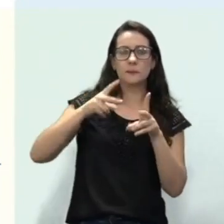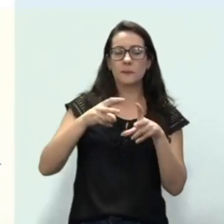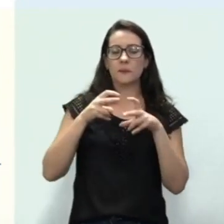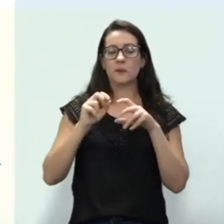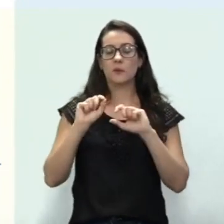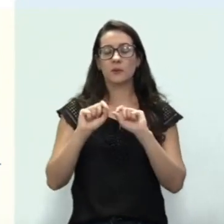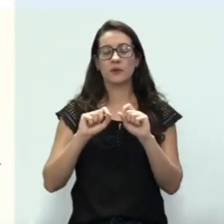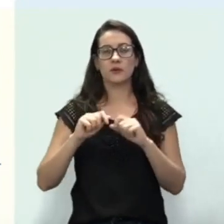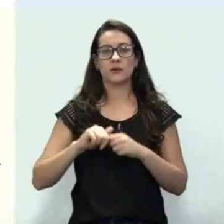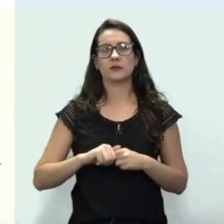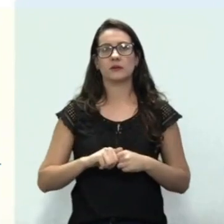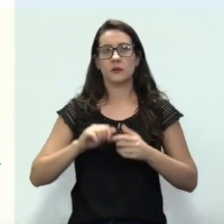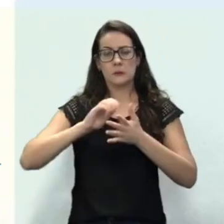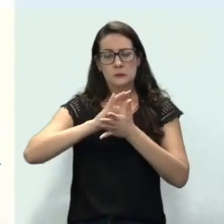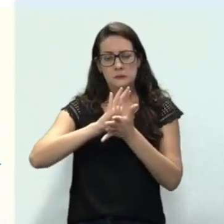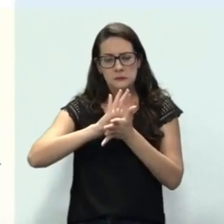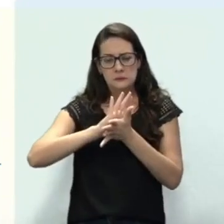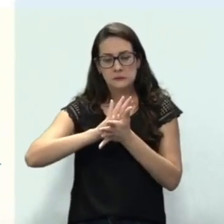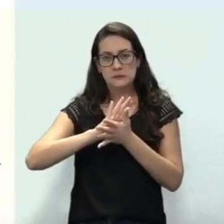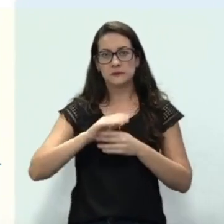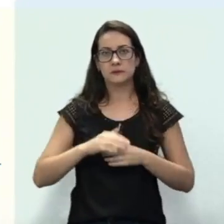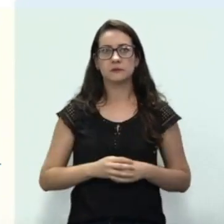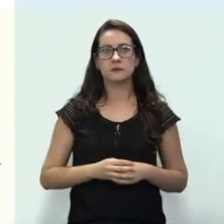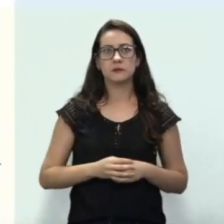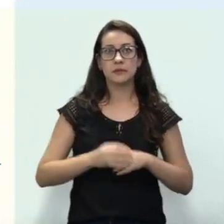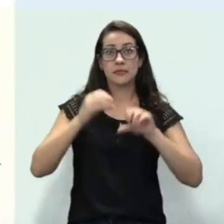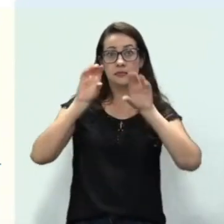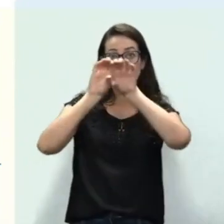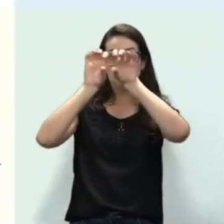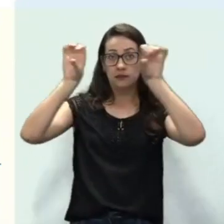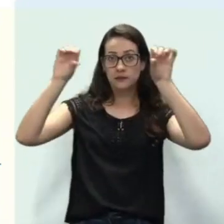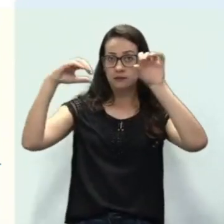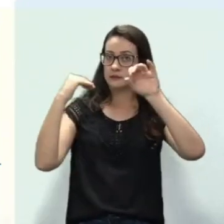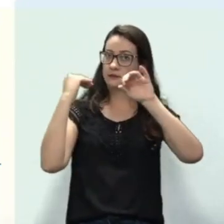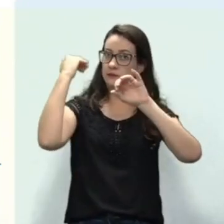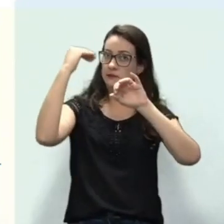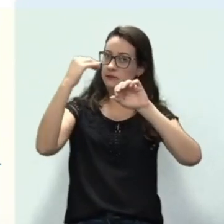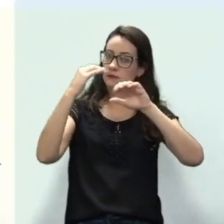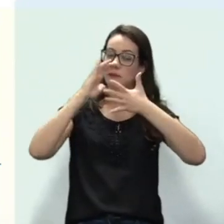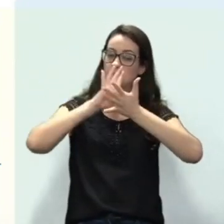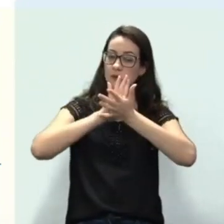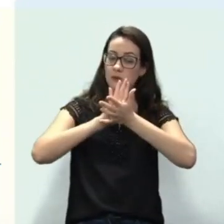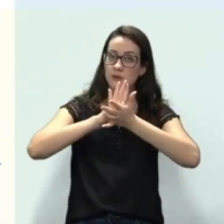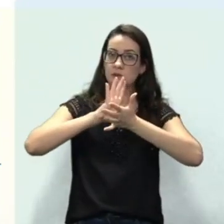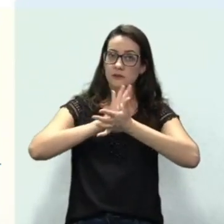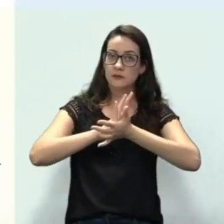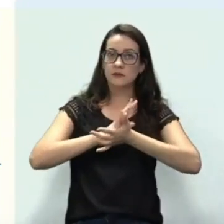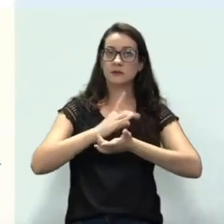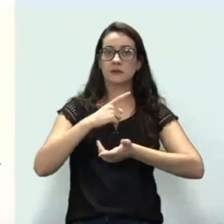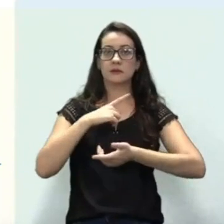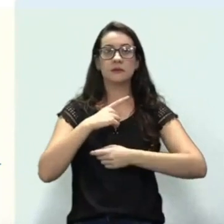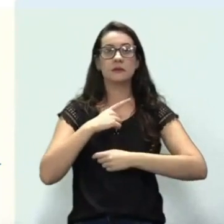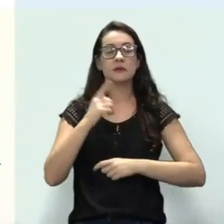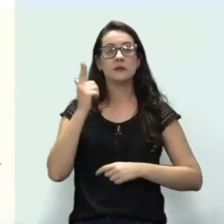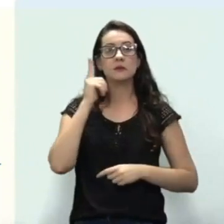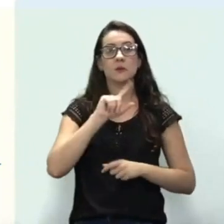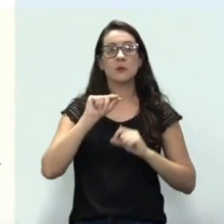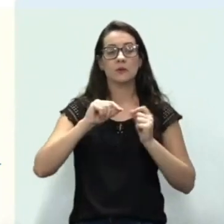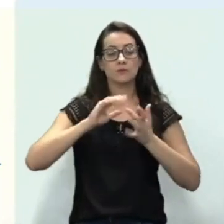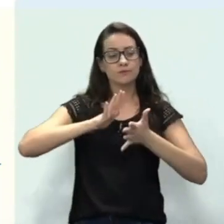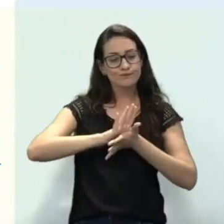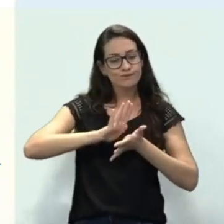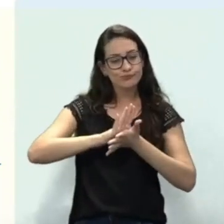está comprimida. E o banzo superior, onde a gente tem também a compressão, ele também está